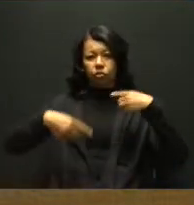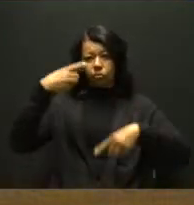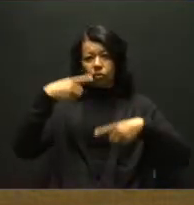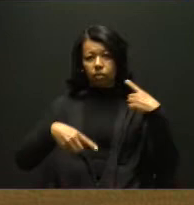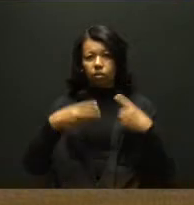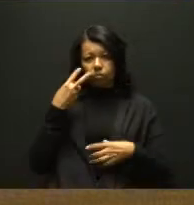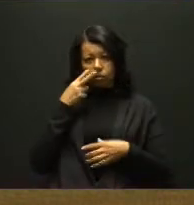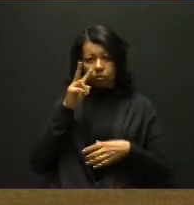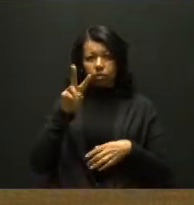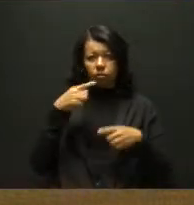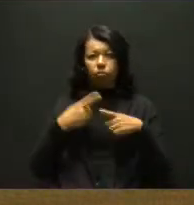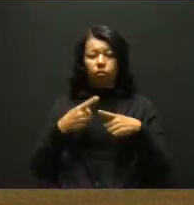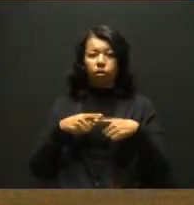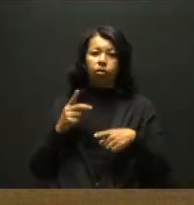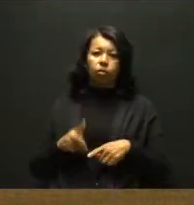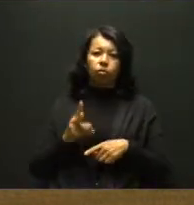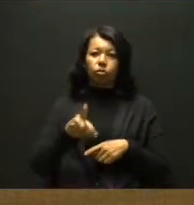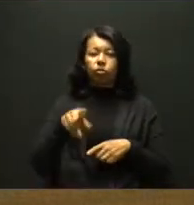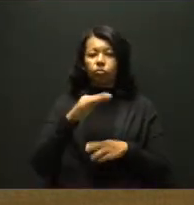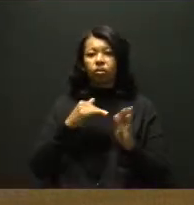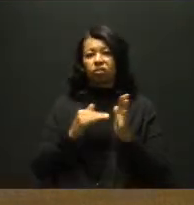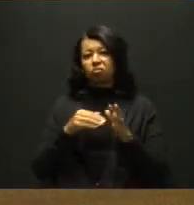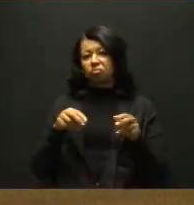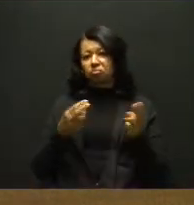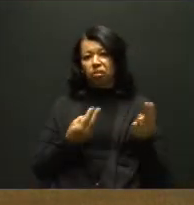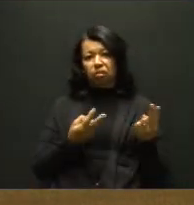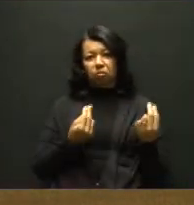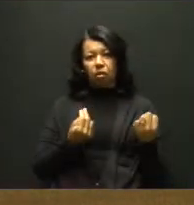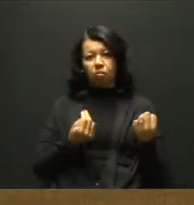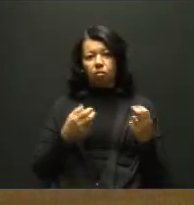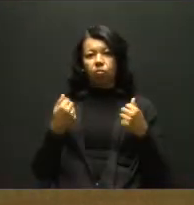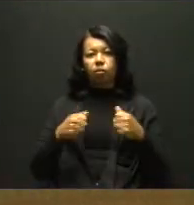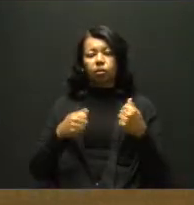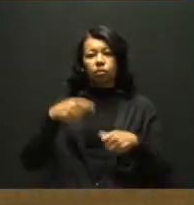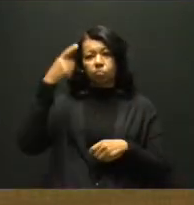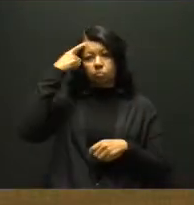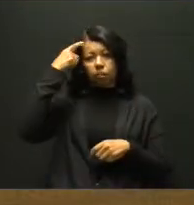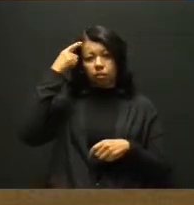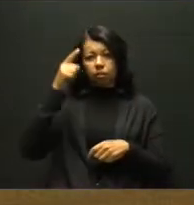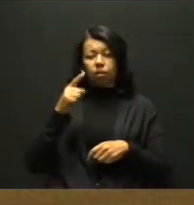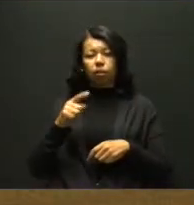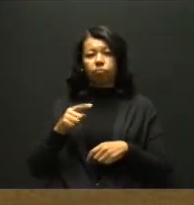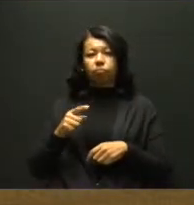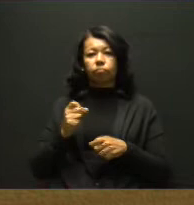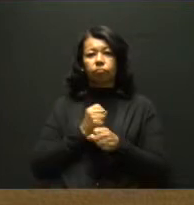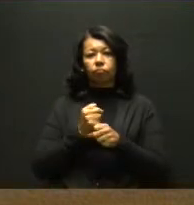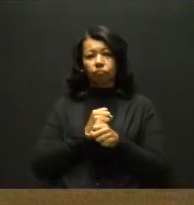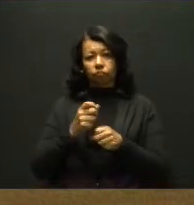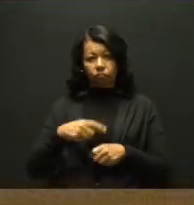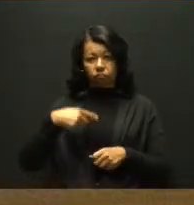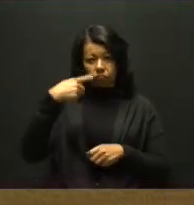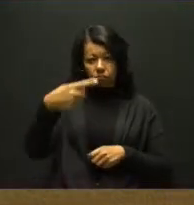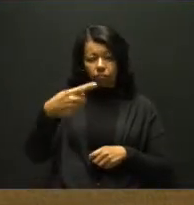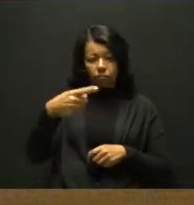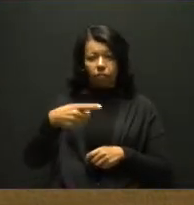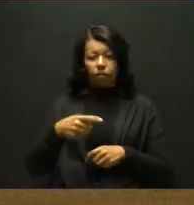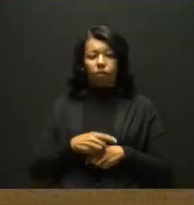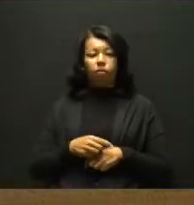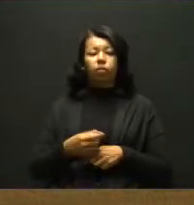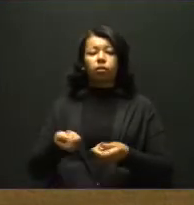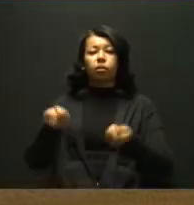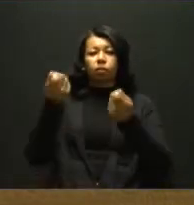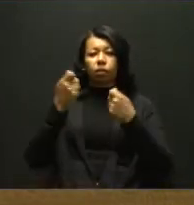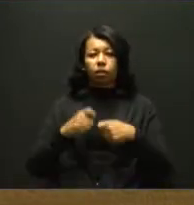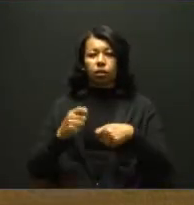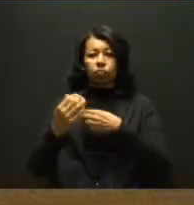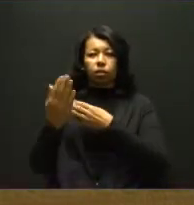vivenciando o que continua tudo igual temos que pensar para o ano que vem e esse sem dúvida é um paliativo de trazer uma